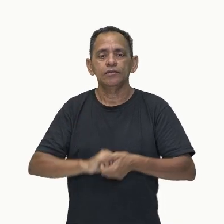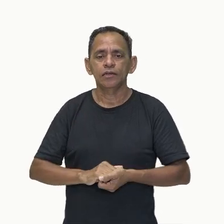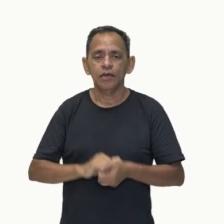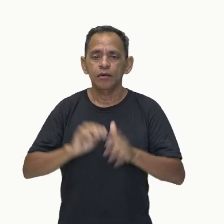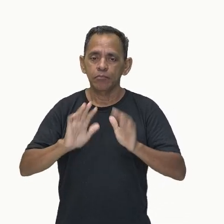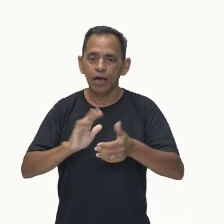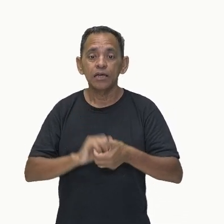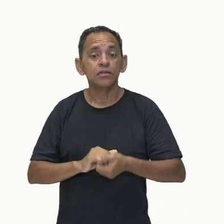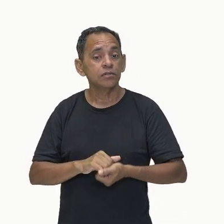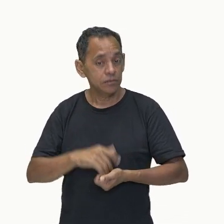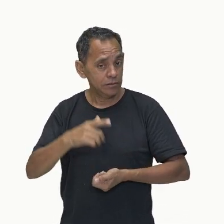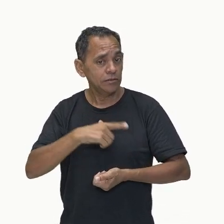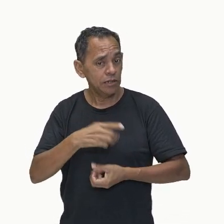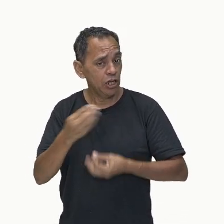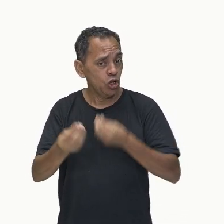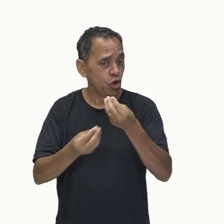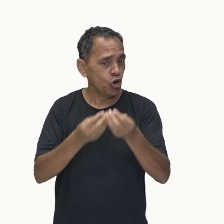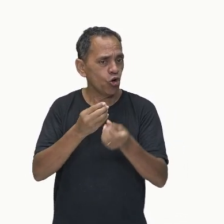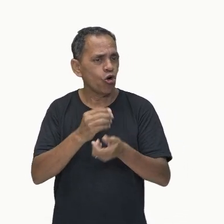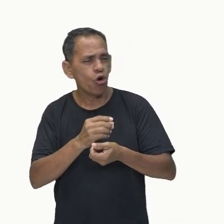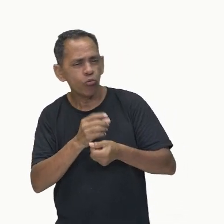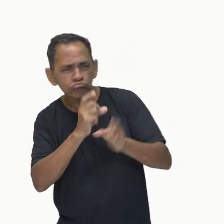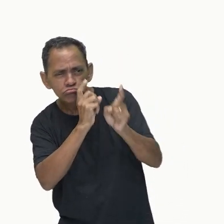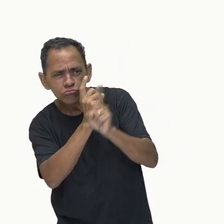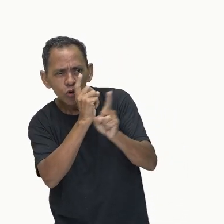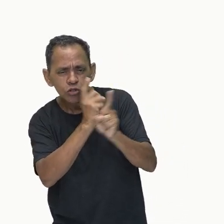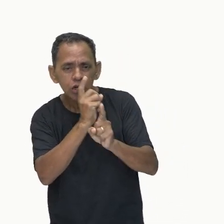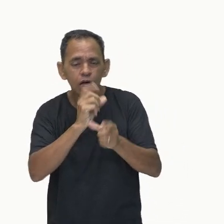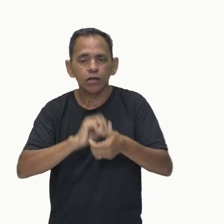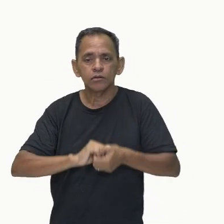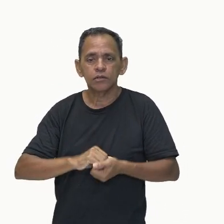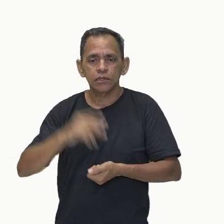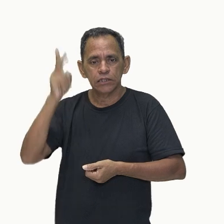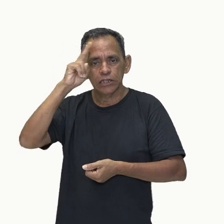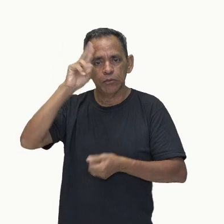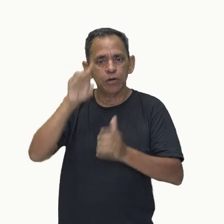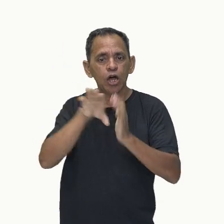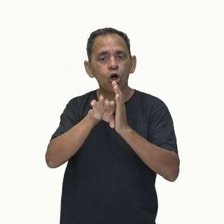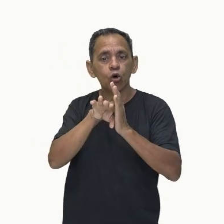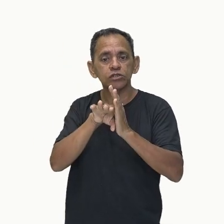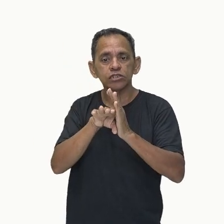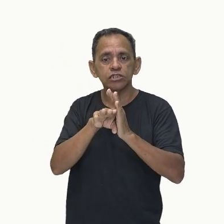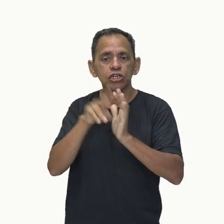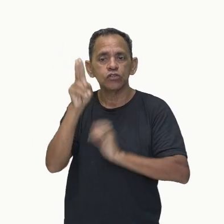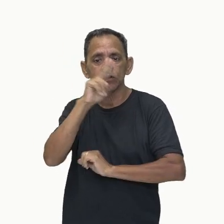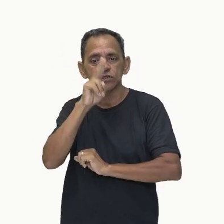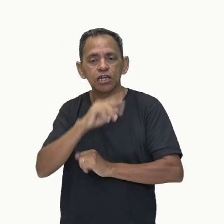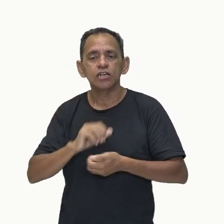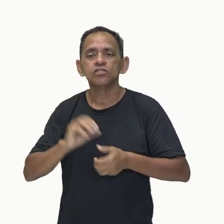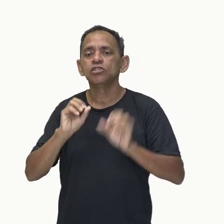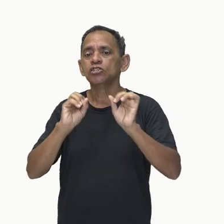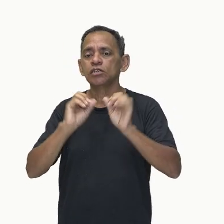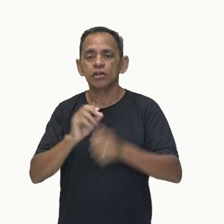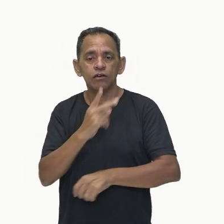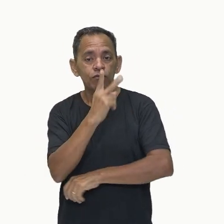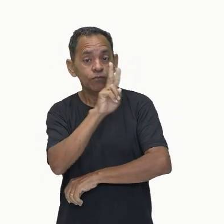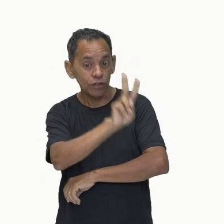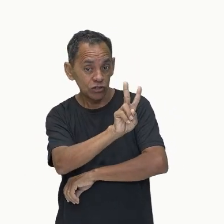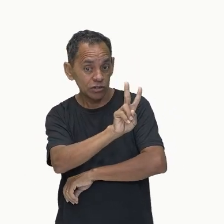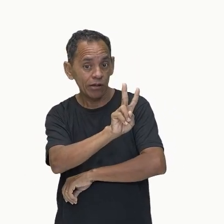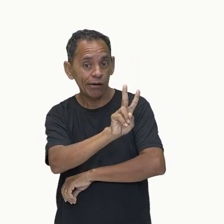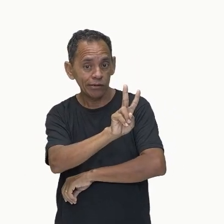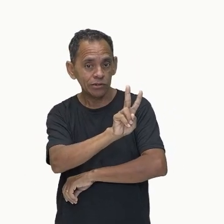valor. Porque se tu lembrar do conceito de velocidade, tu vai lembrar que ele é velocidade